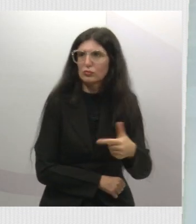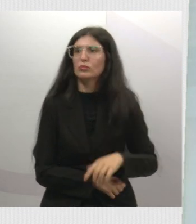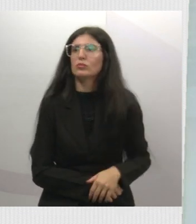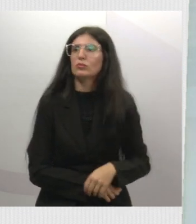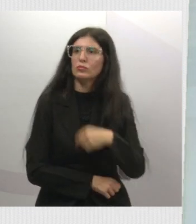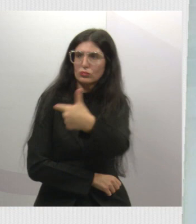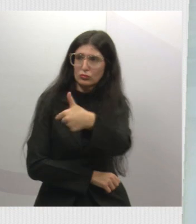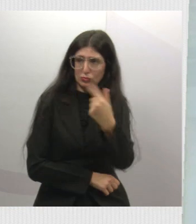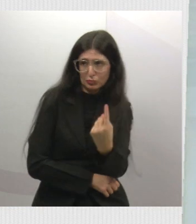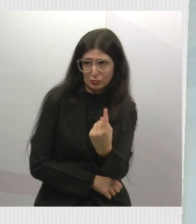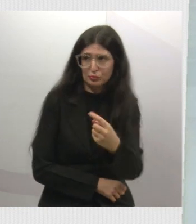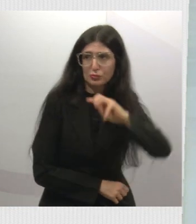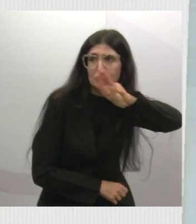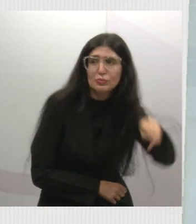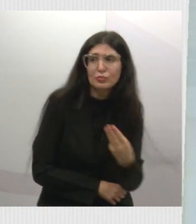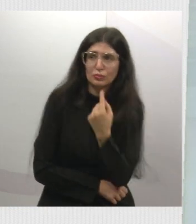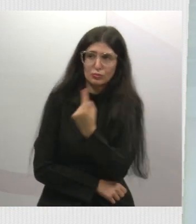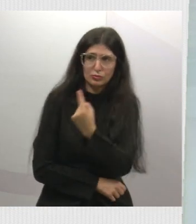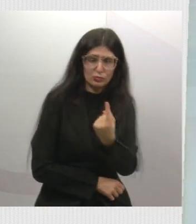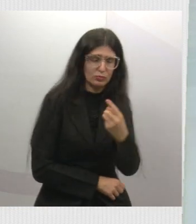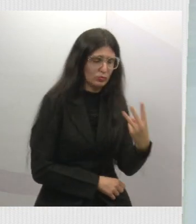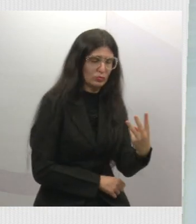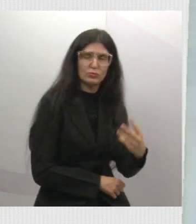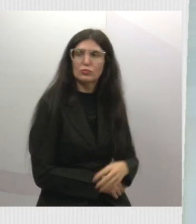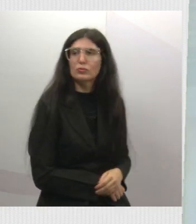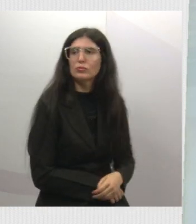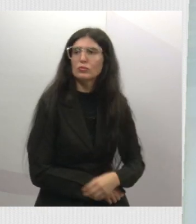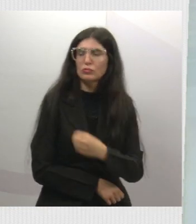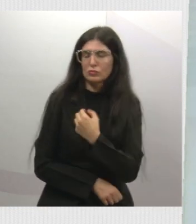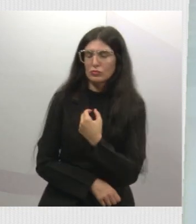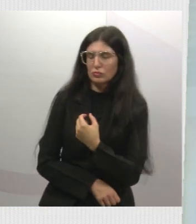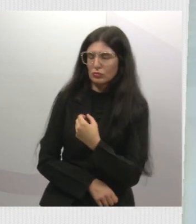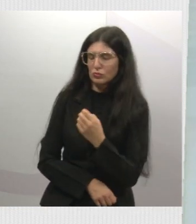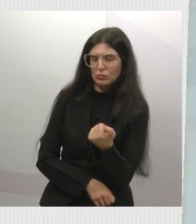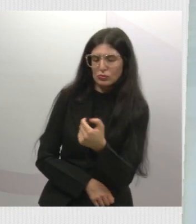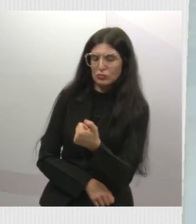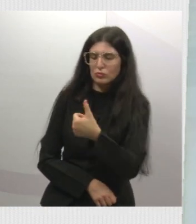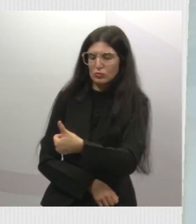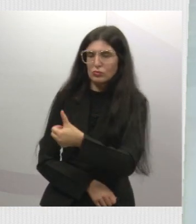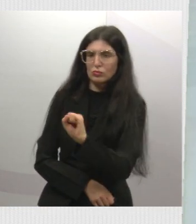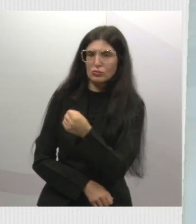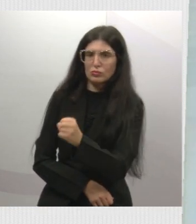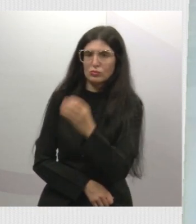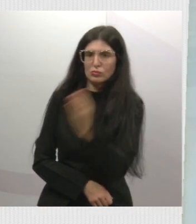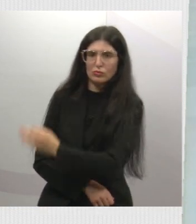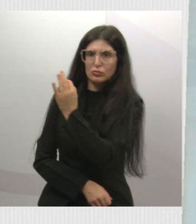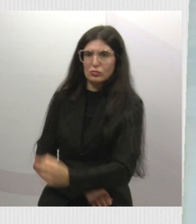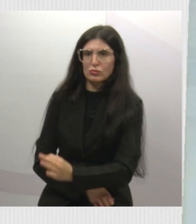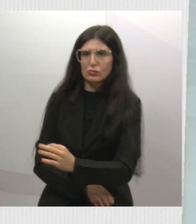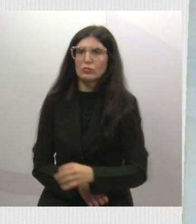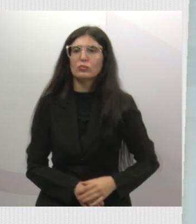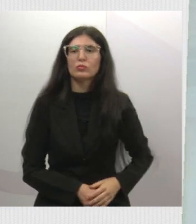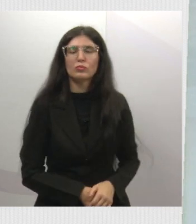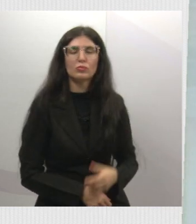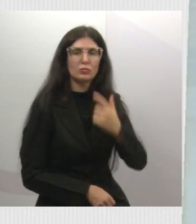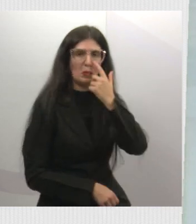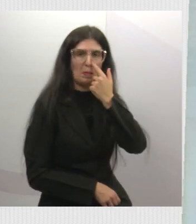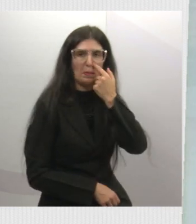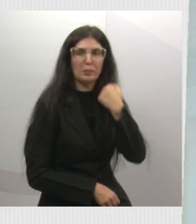21.113.000, chegando praticamente a 68%. Operações de crédito,